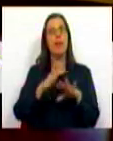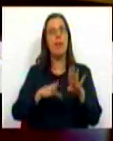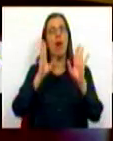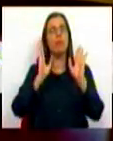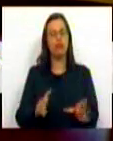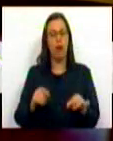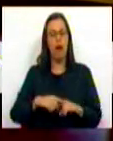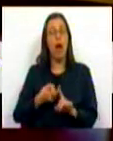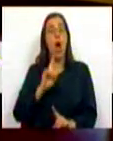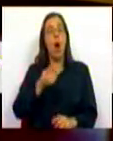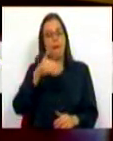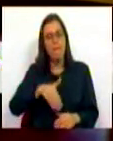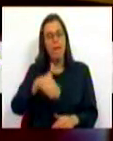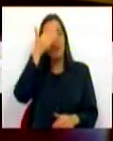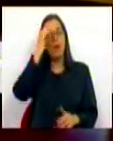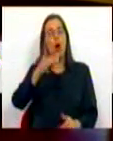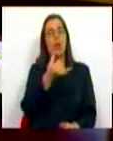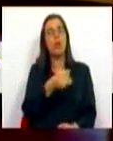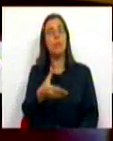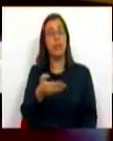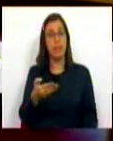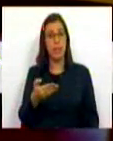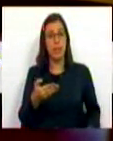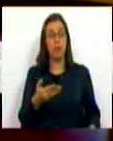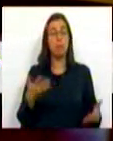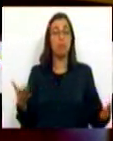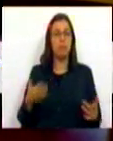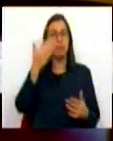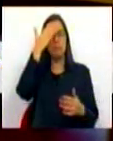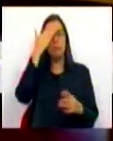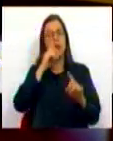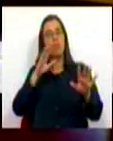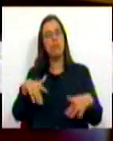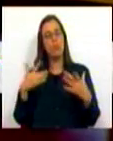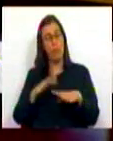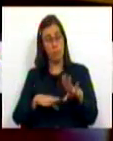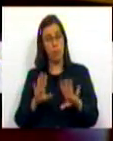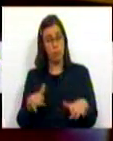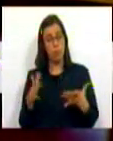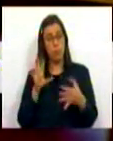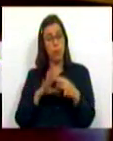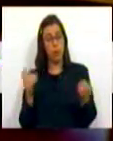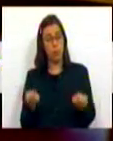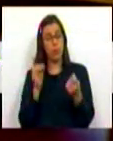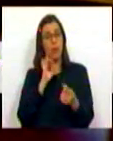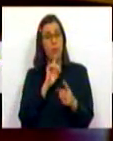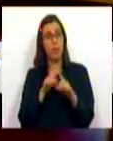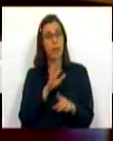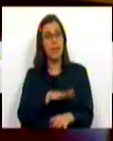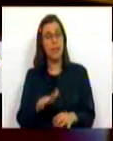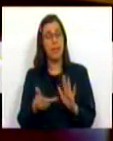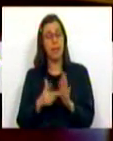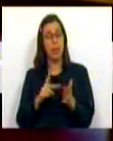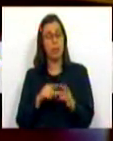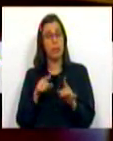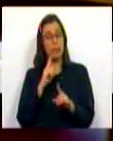ano e quais as que estão previstas para 2017 ou que considera que podem ser desenvolvidas no sentido da promoção e valorização da ciência e